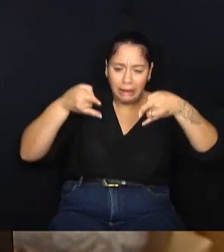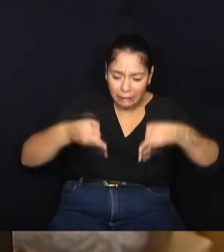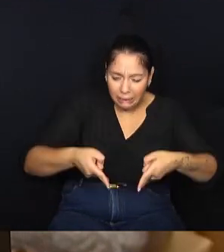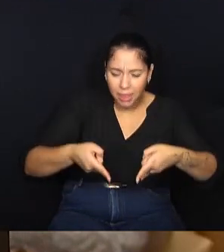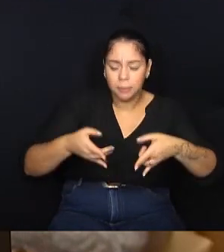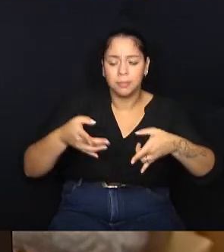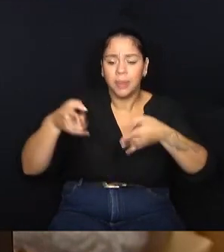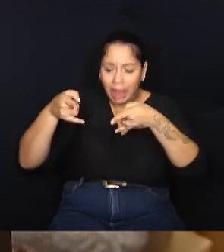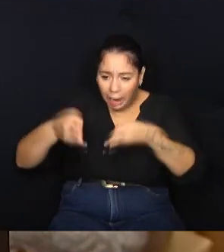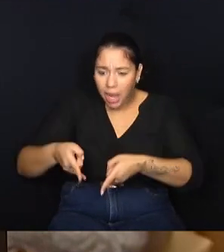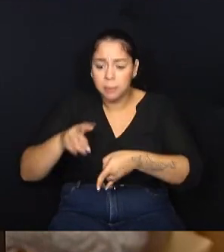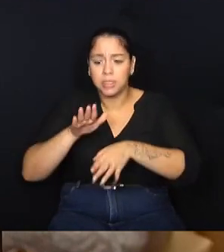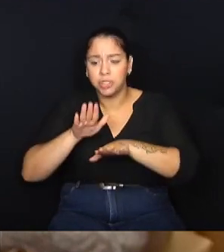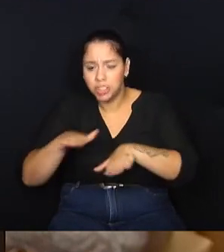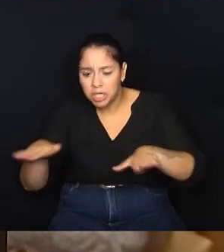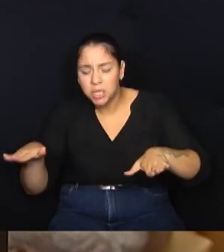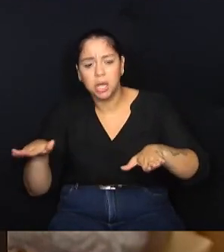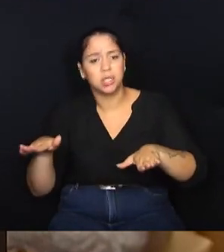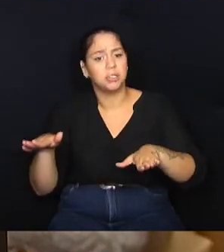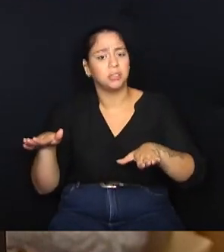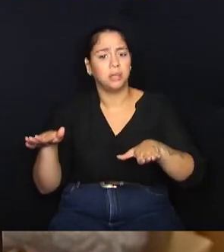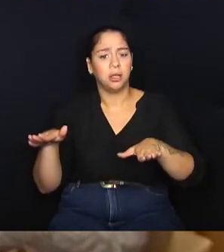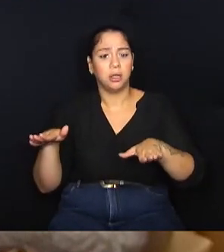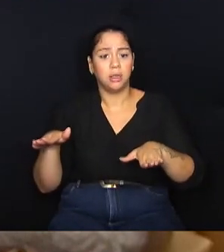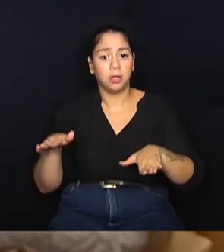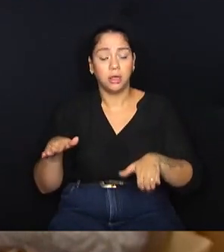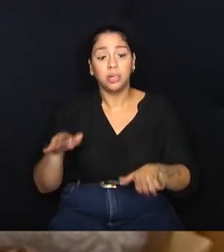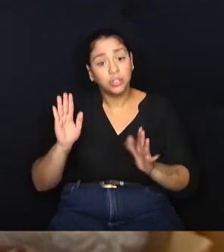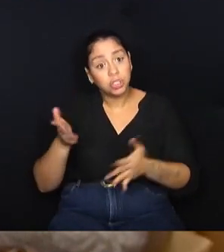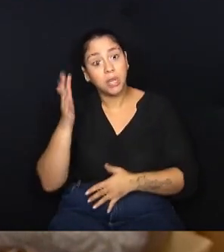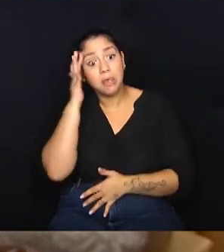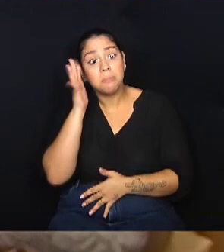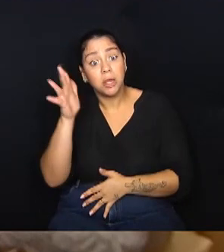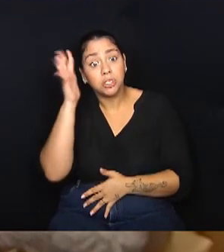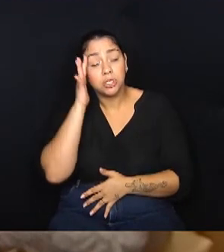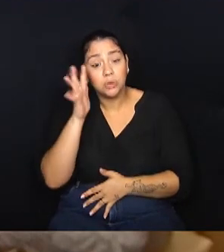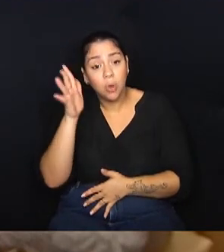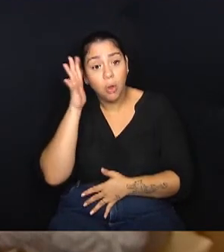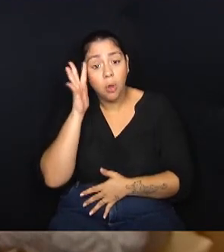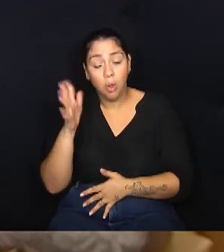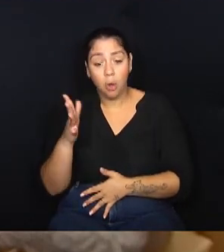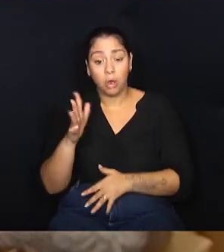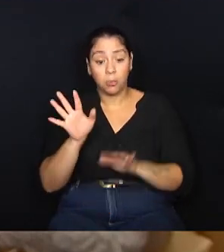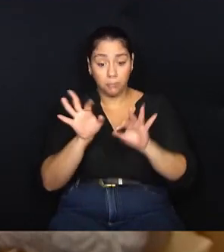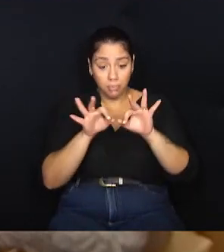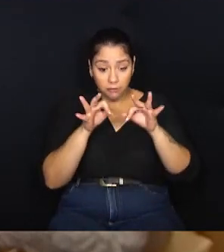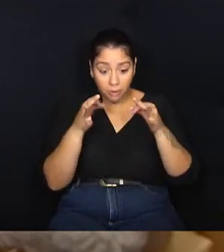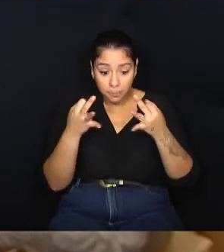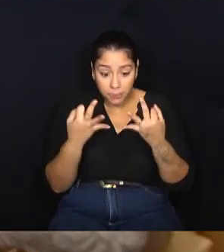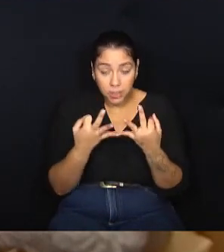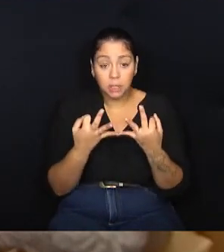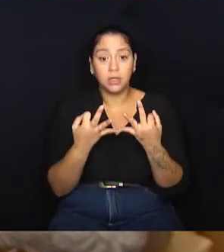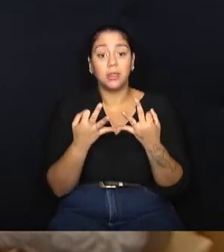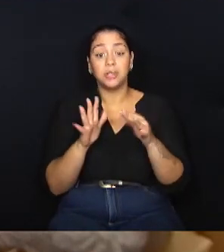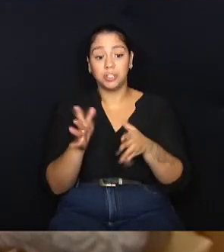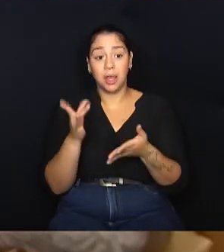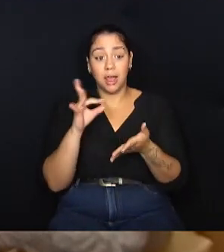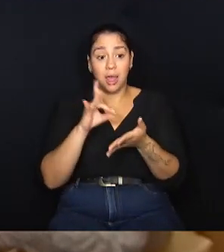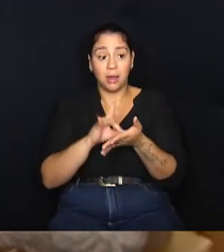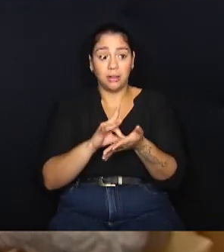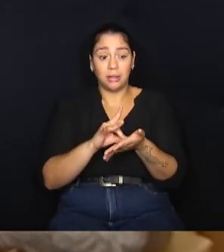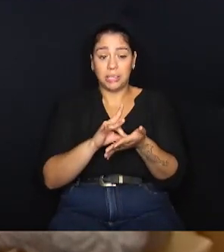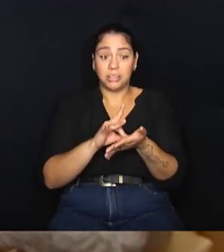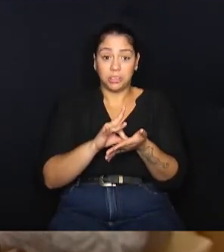criança. É alguém que já imaginou a condição de uma família com essa realidade